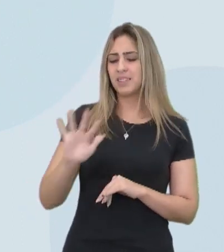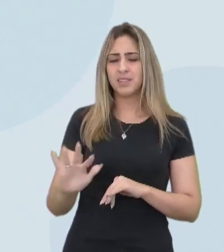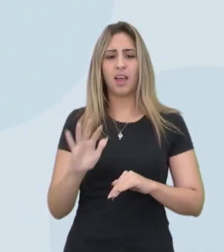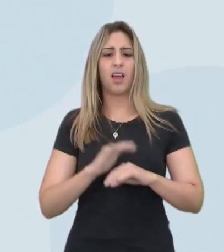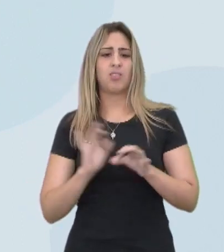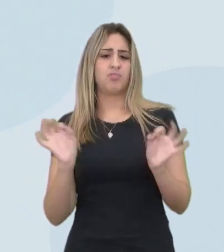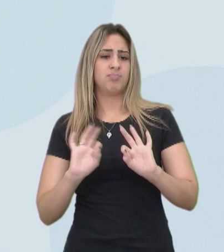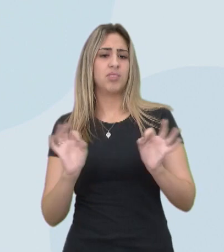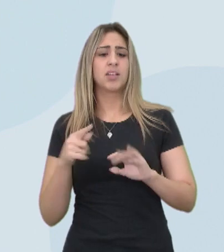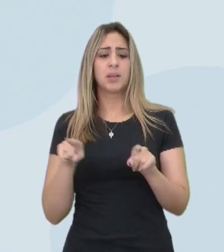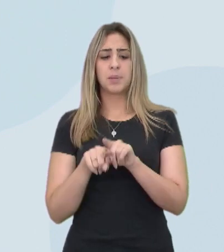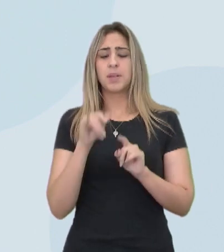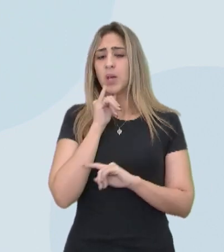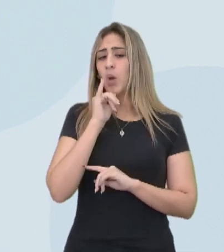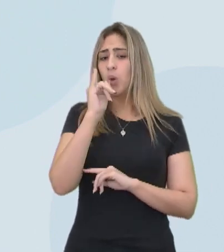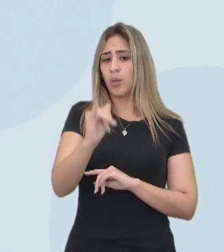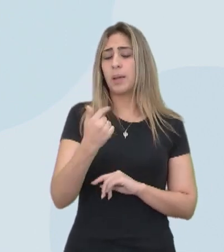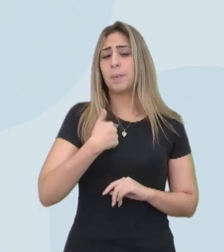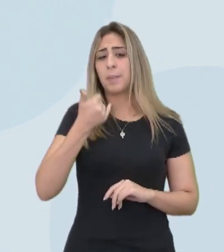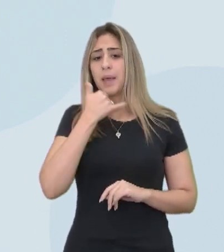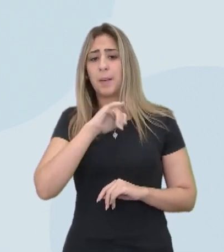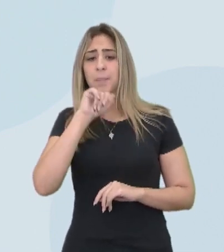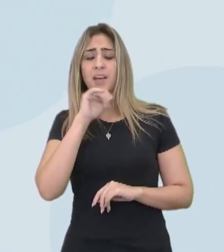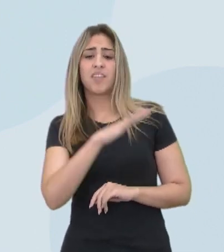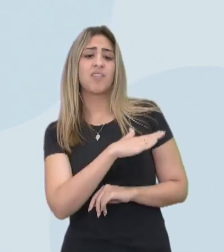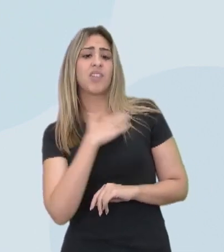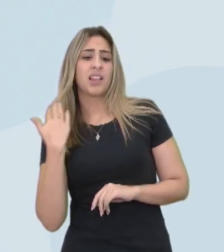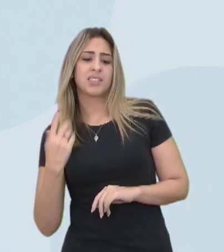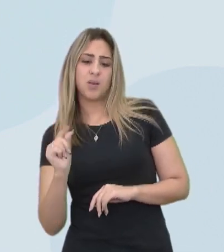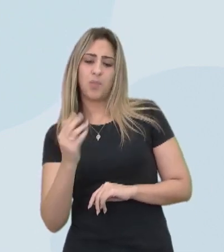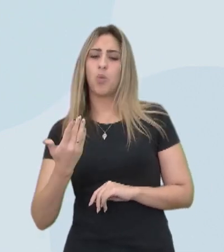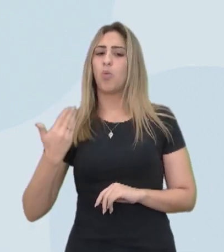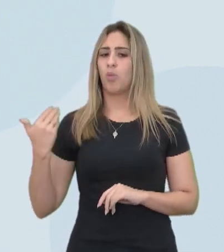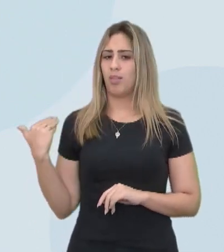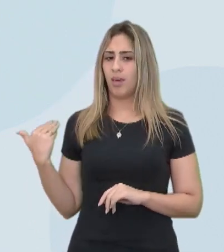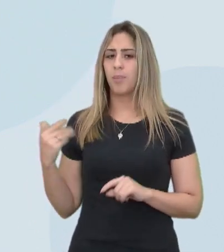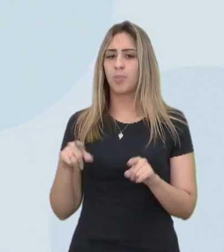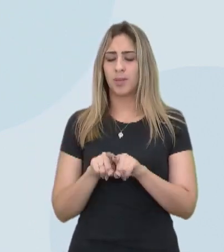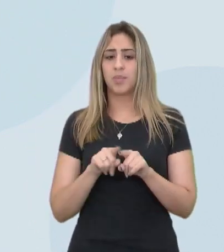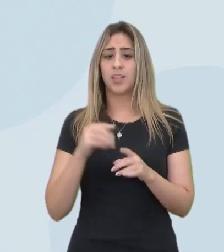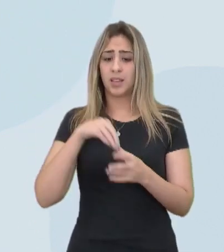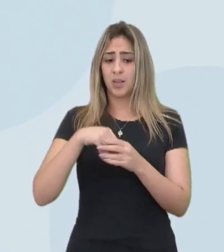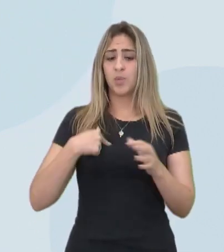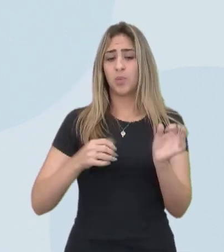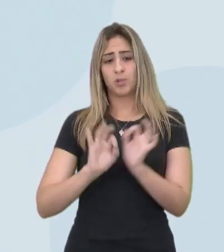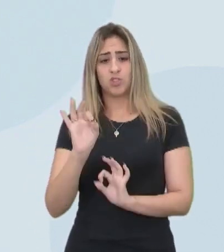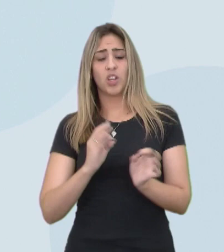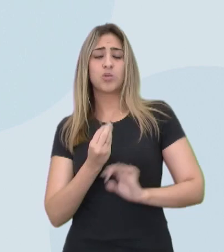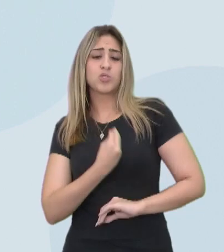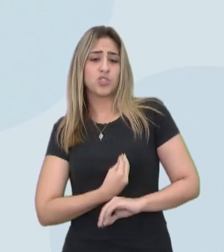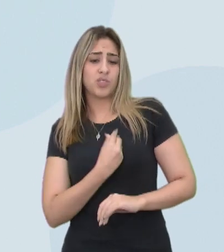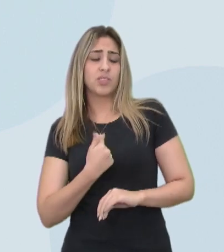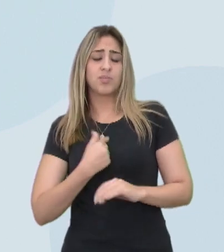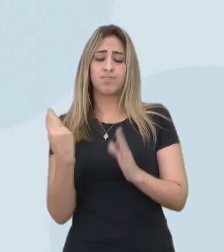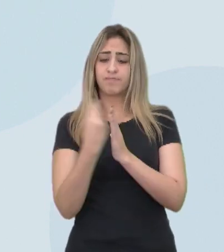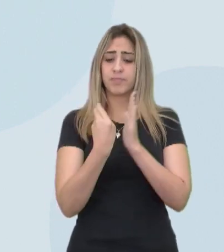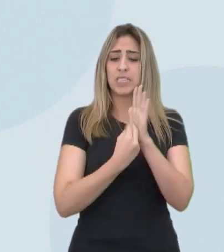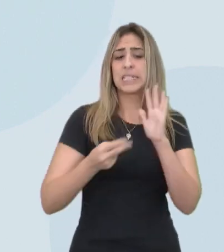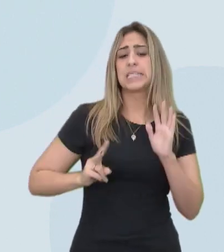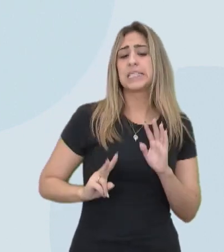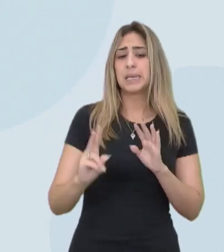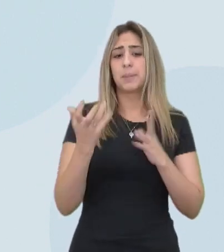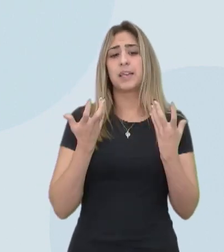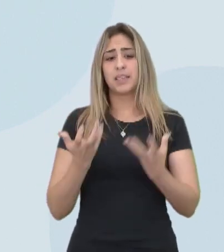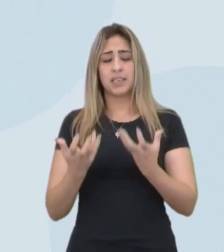alfabetizados, contei também que a minha mãe faleceu recentemente, e dentro do meu projeto de vida, eu coloquei que sempre quis